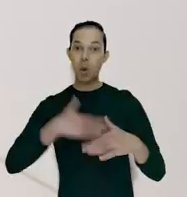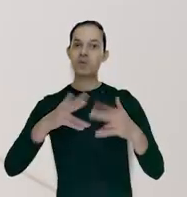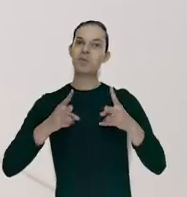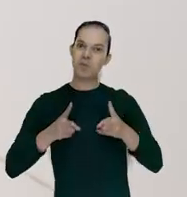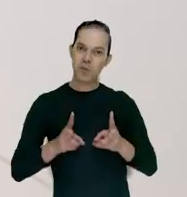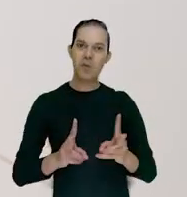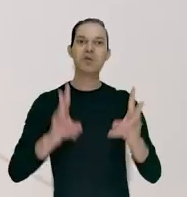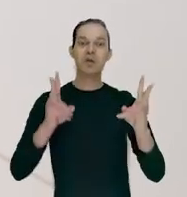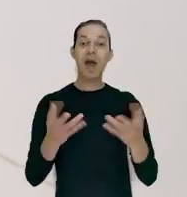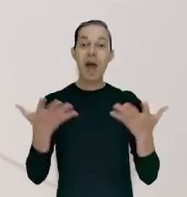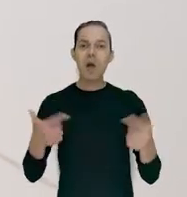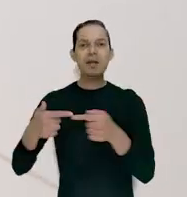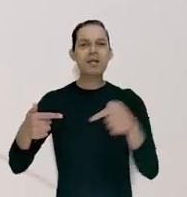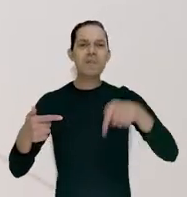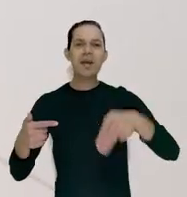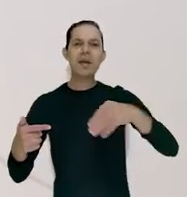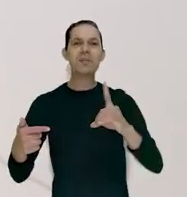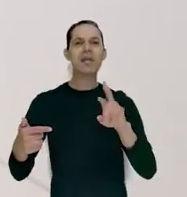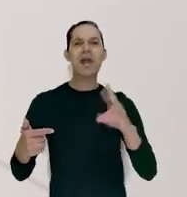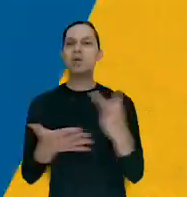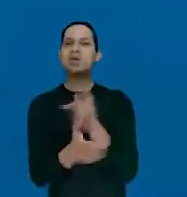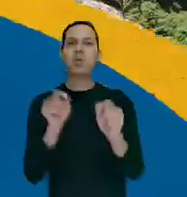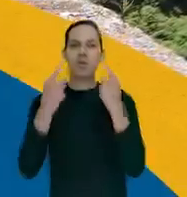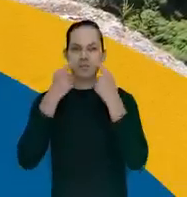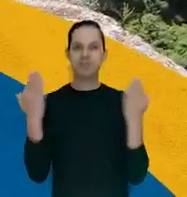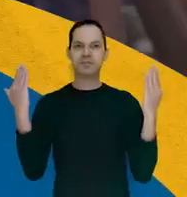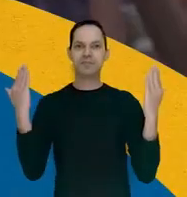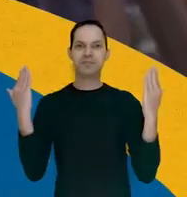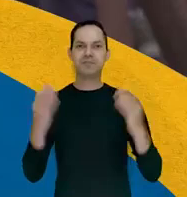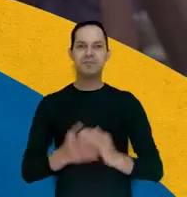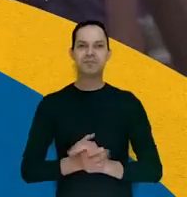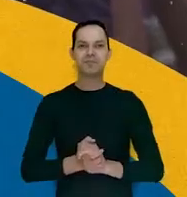O desenvolvimento não para. Vamos conferir os destaques da semana?